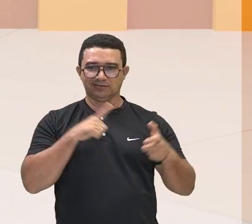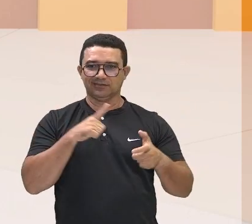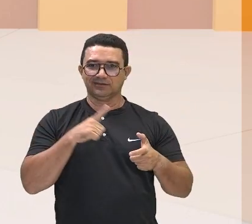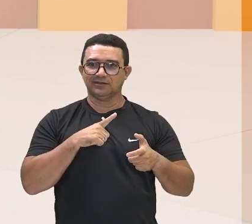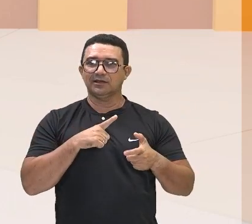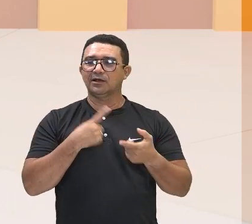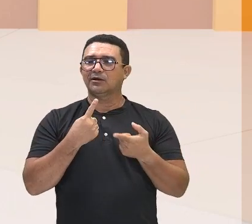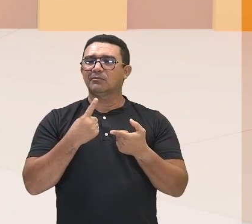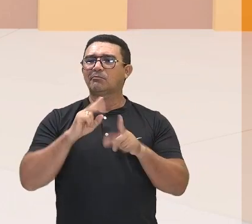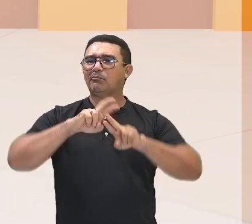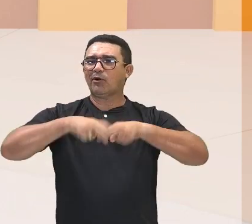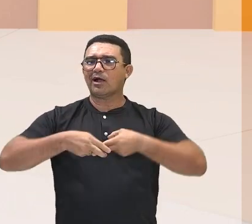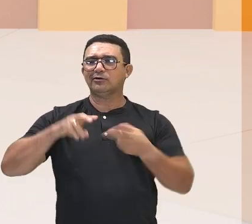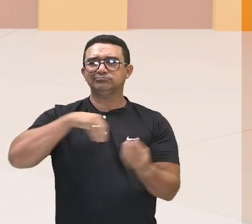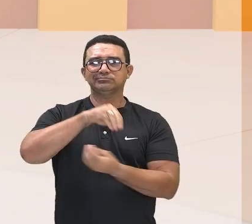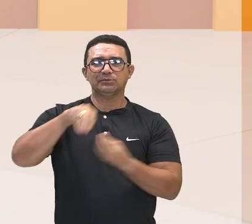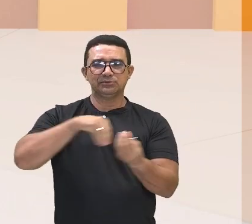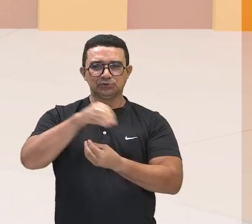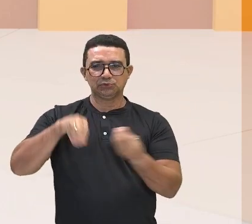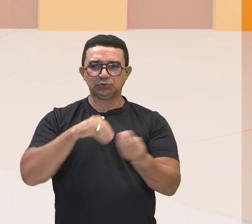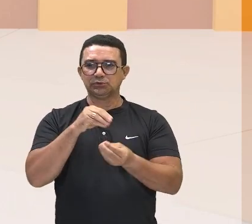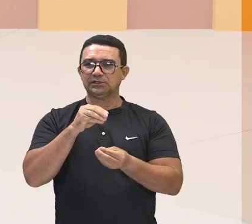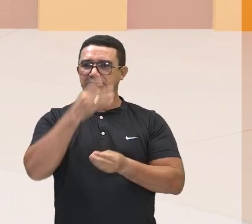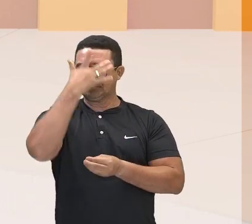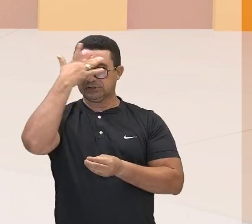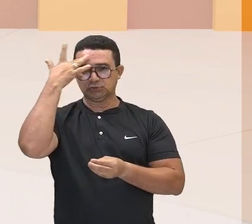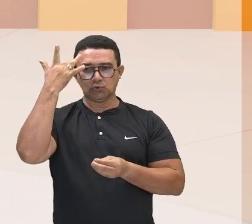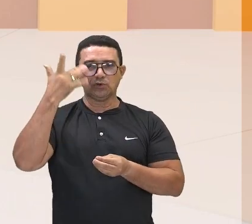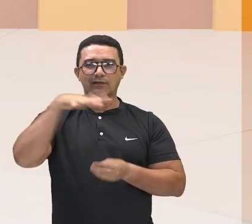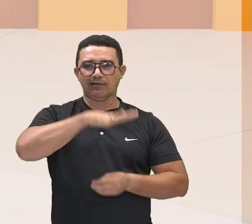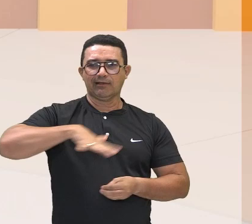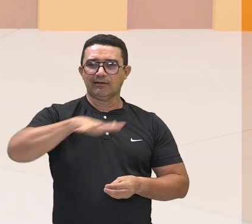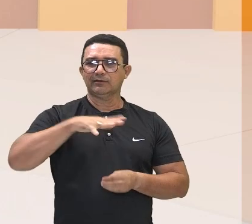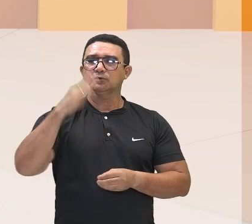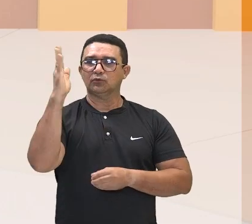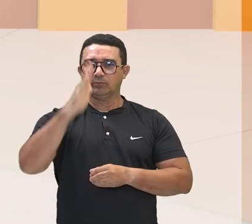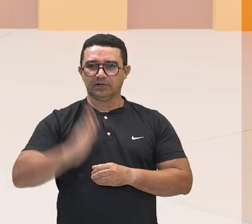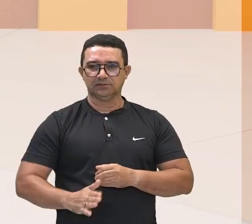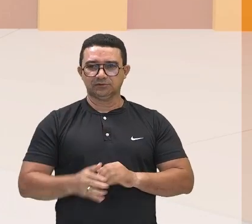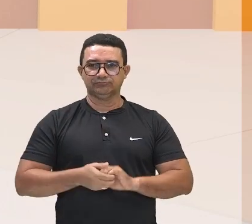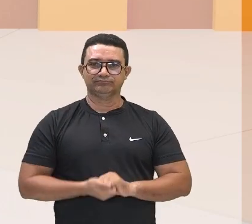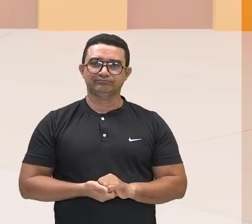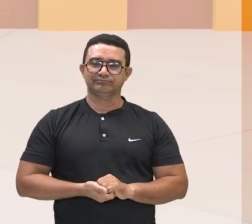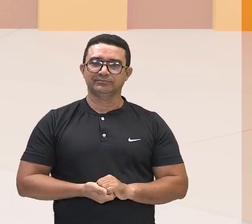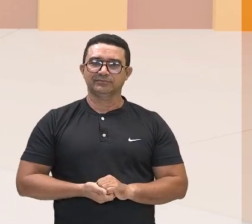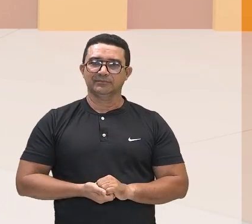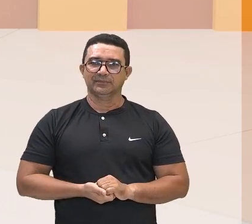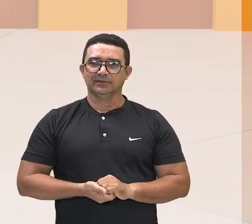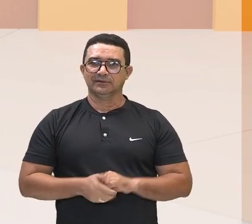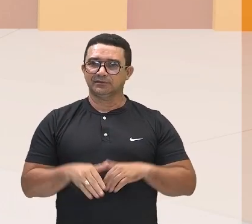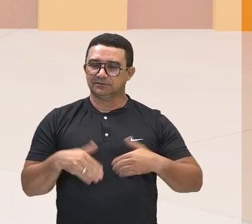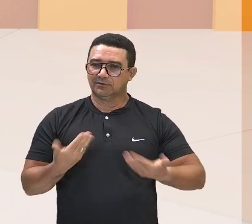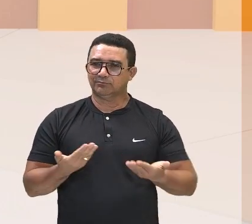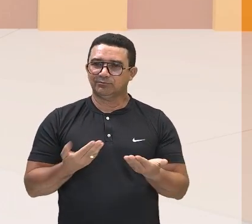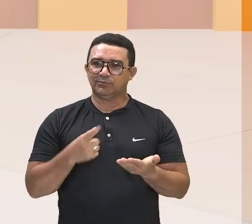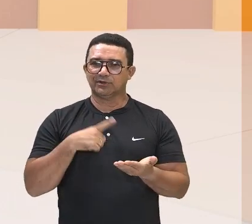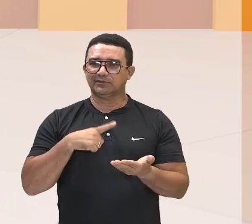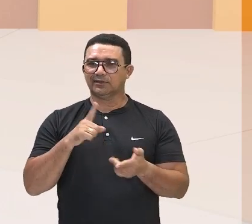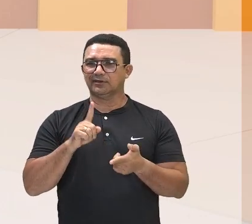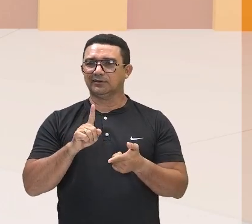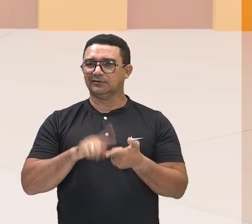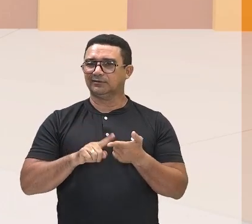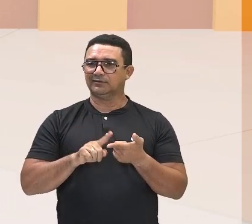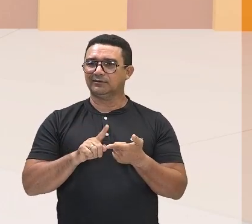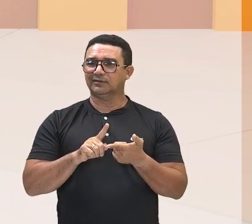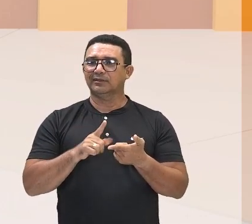intensa miscigenação que a gente encontra no nosso território. Então, porque as origens vão ser muitas. No